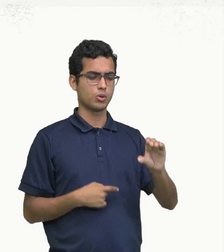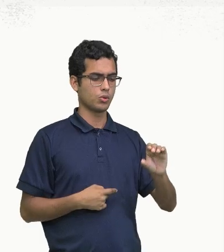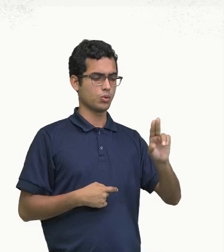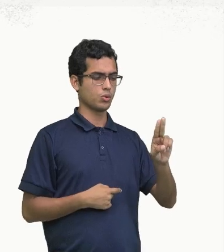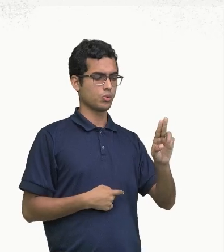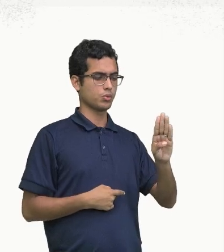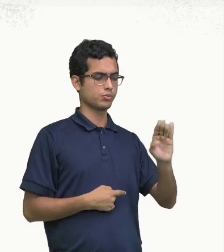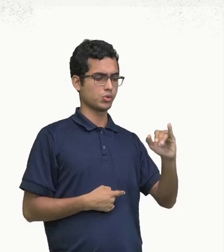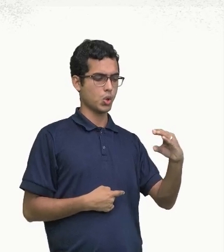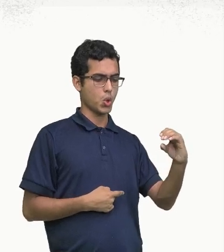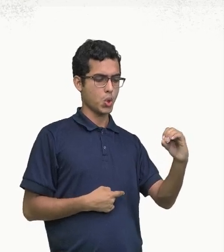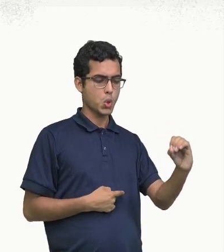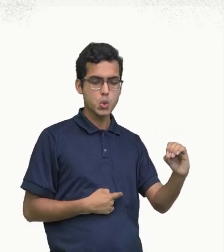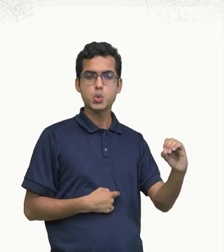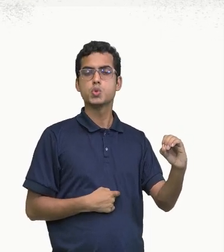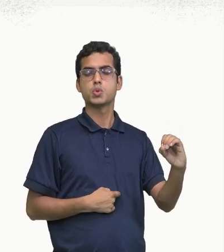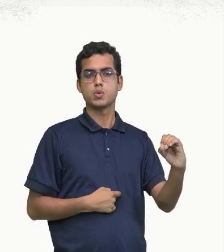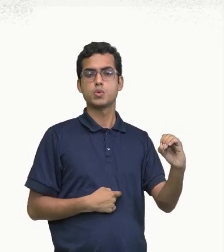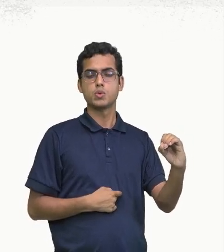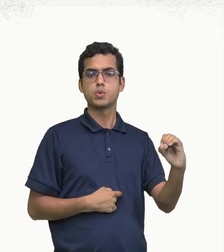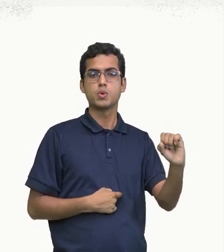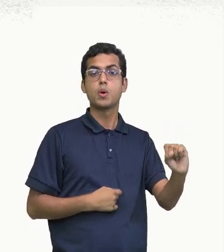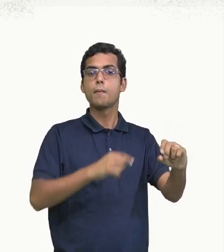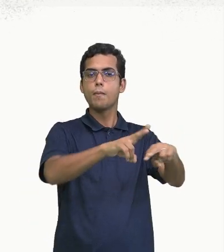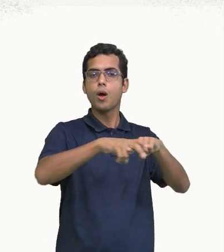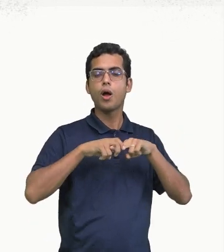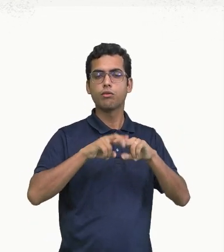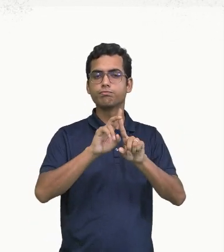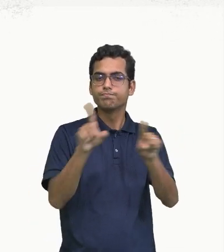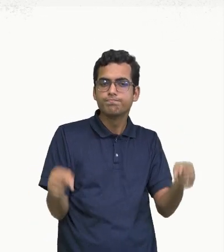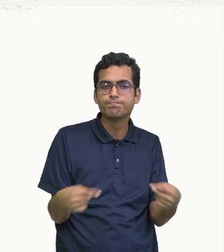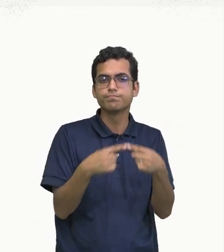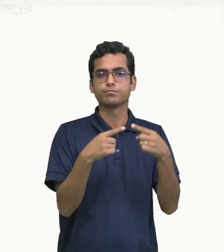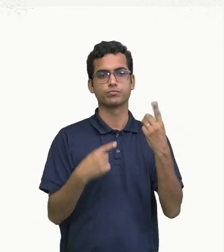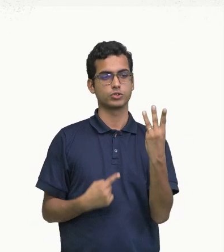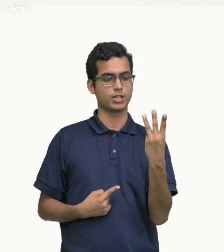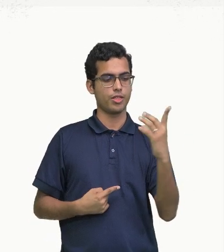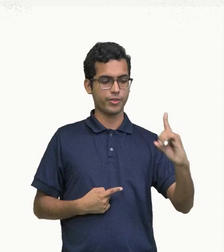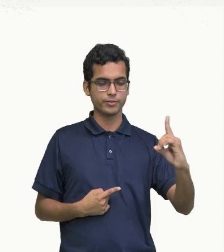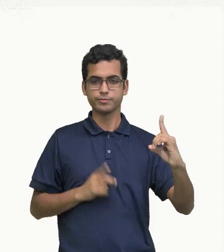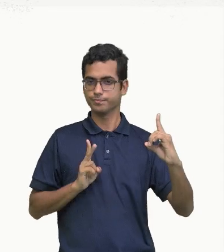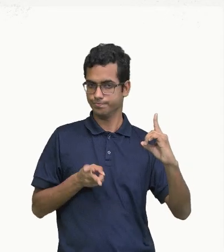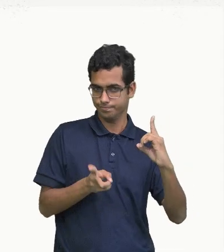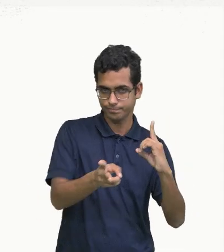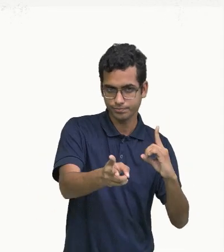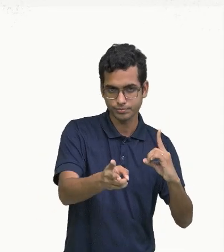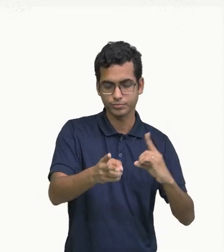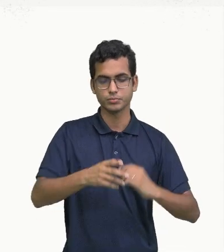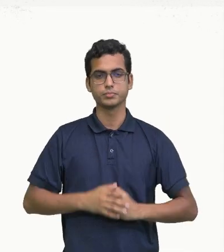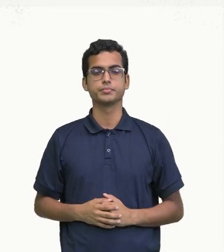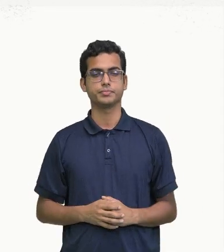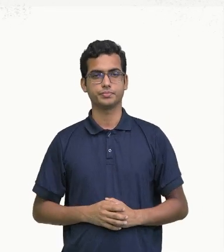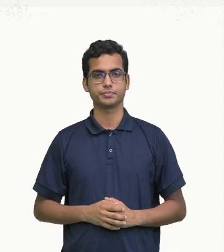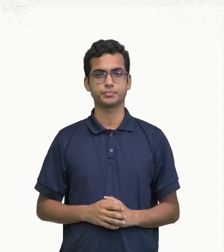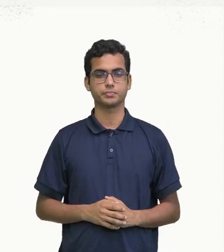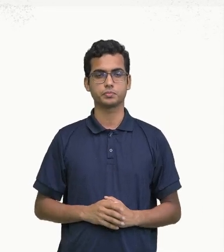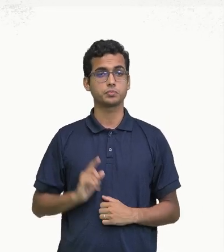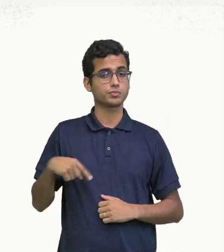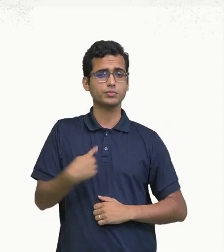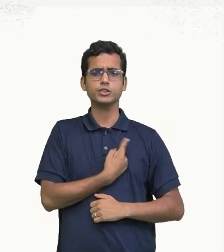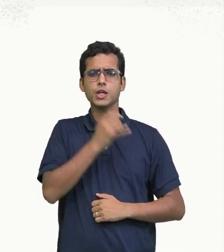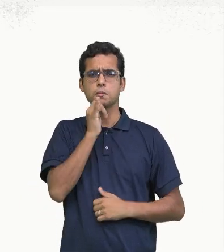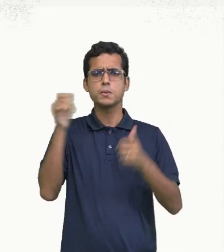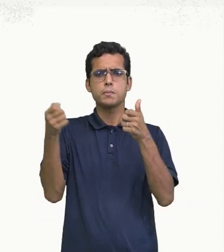tridimensional. Mas, enquanto o volume é o espaço total que qualquer objeto ocupa no mundo, quando a gente fala ali